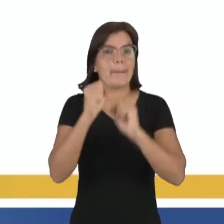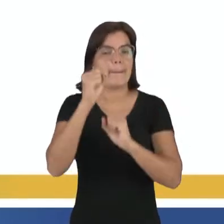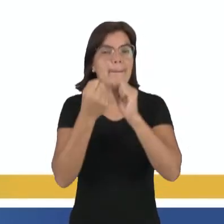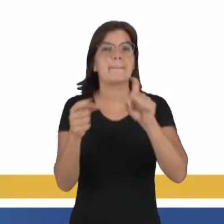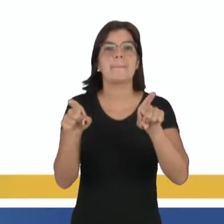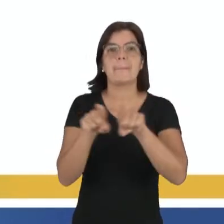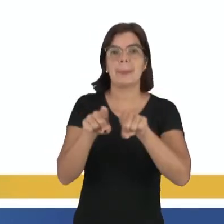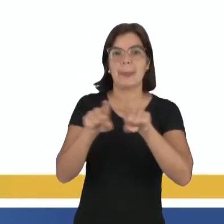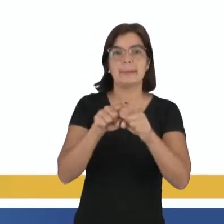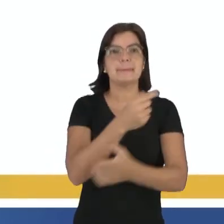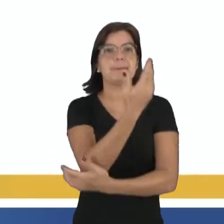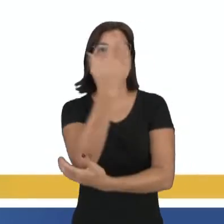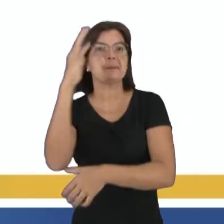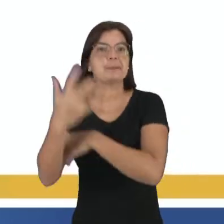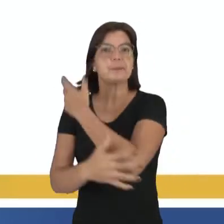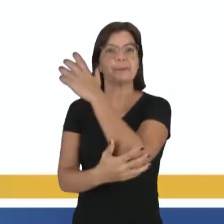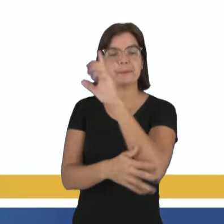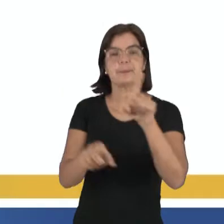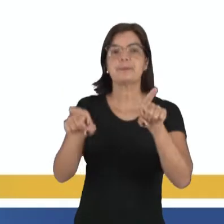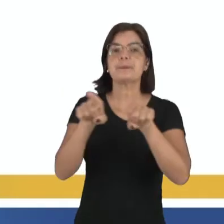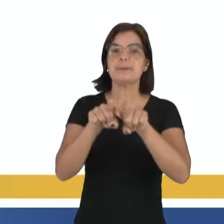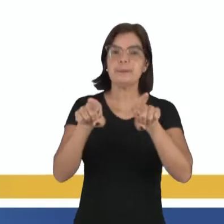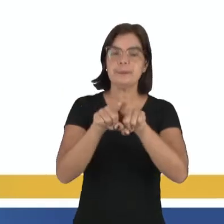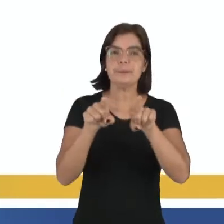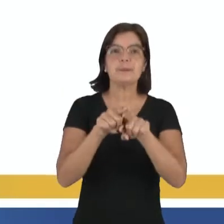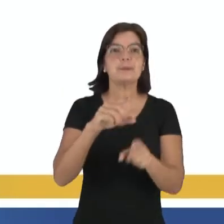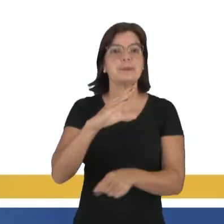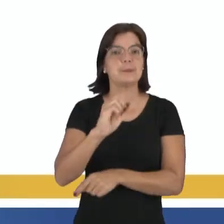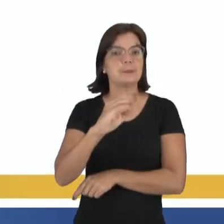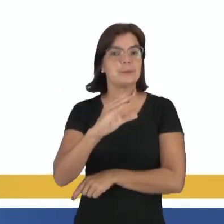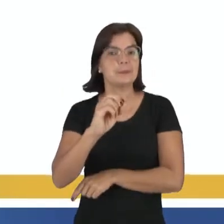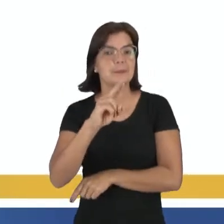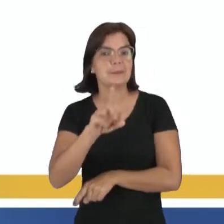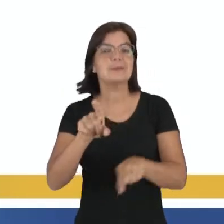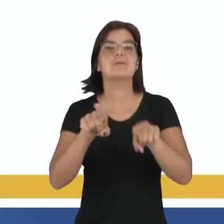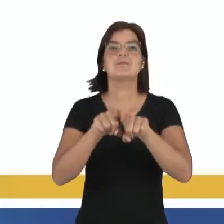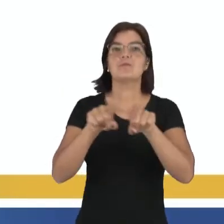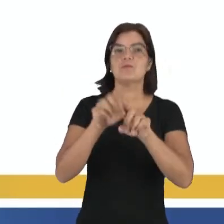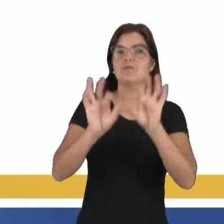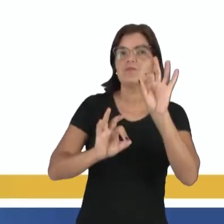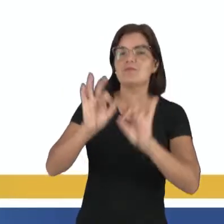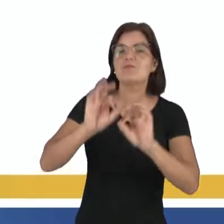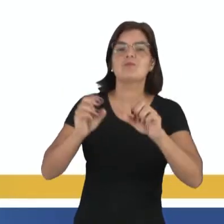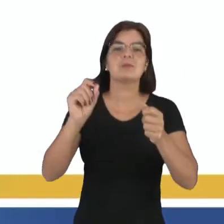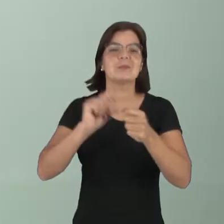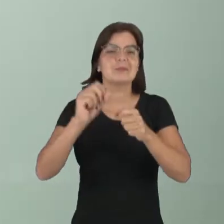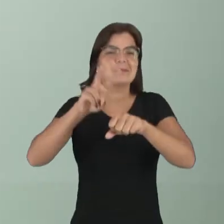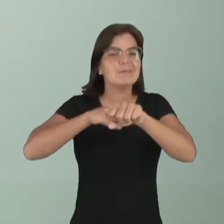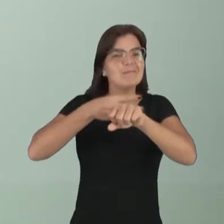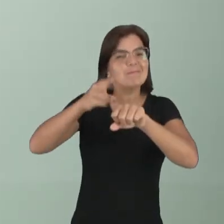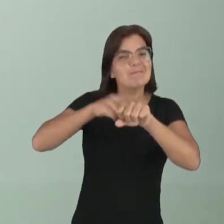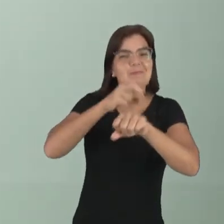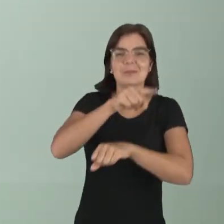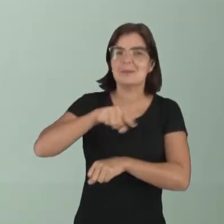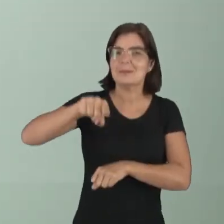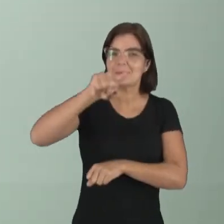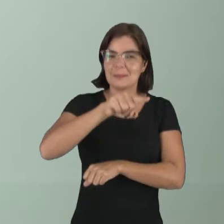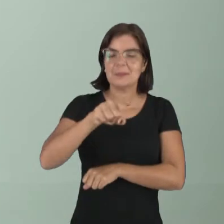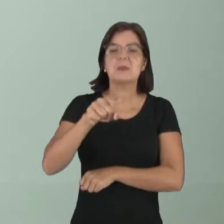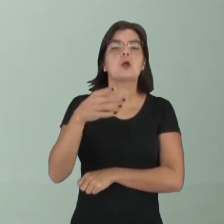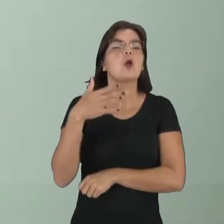indústria. Quanto ao vegetal, por exemplo, o cacau é matéria-prima para a fabricação dos chocolates, que muitos são